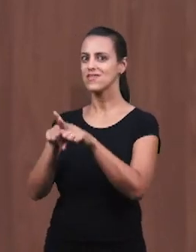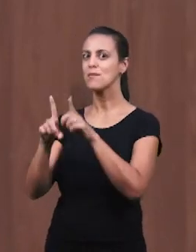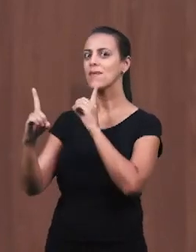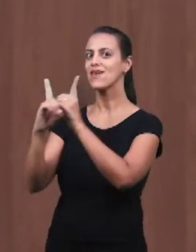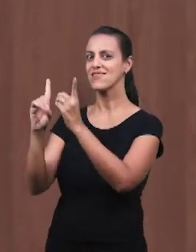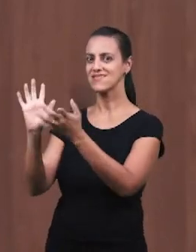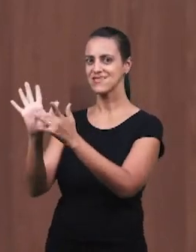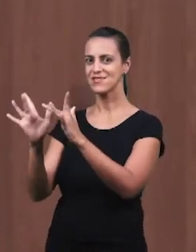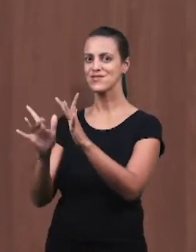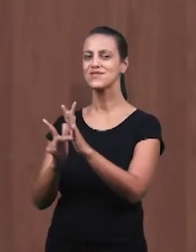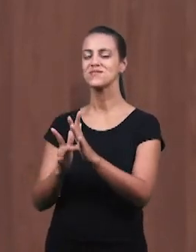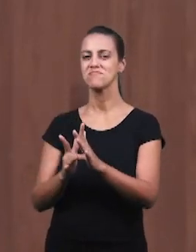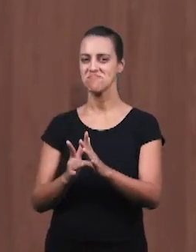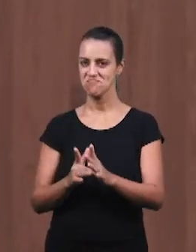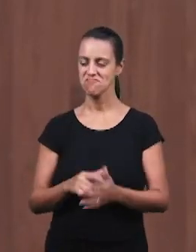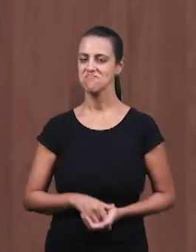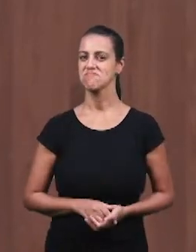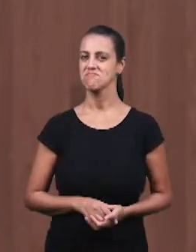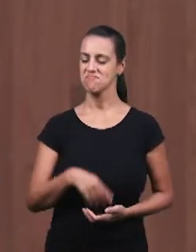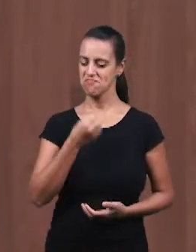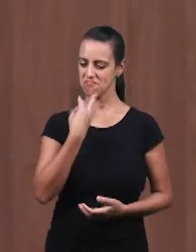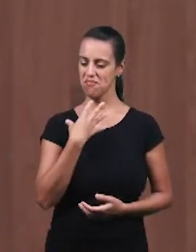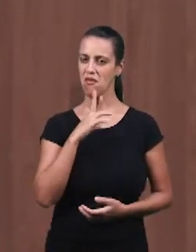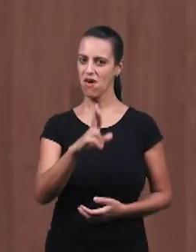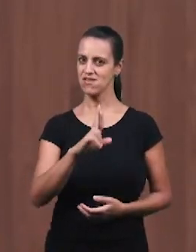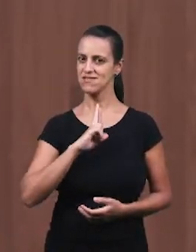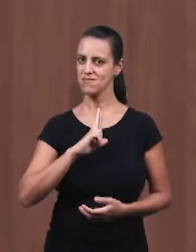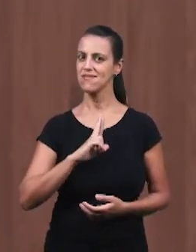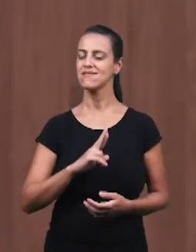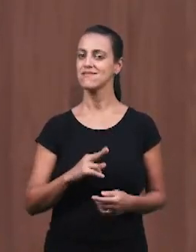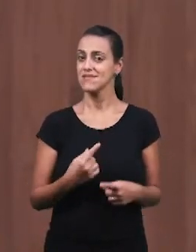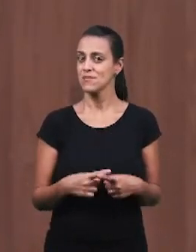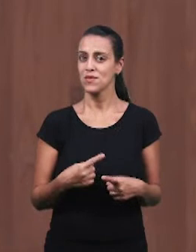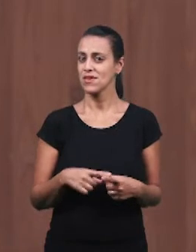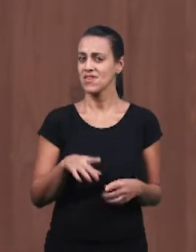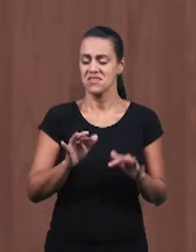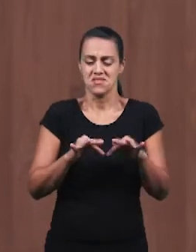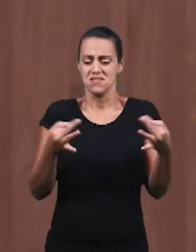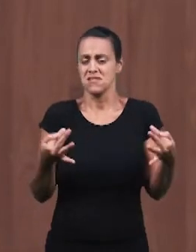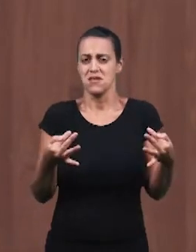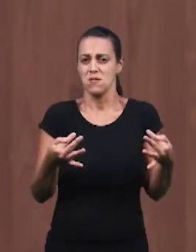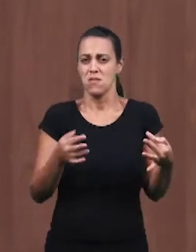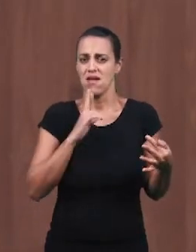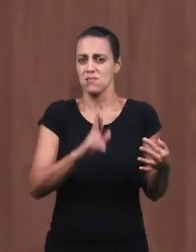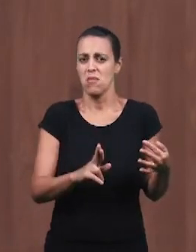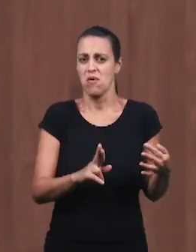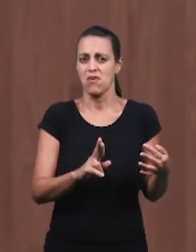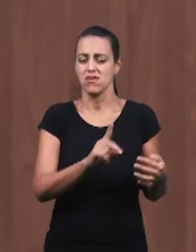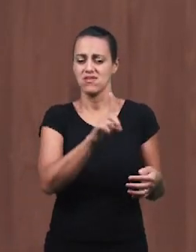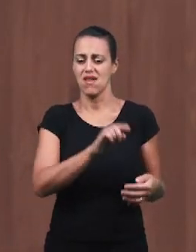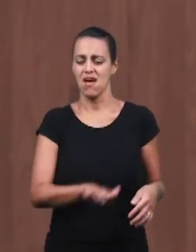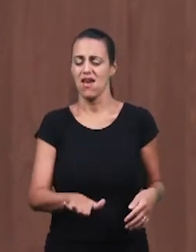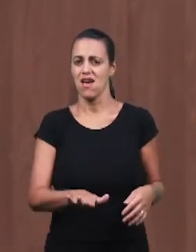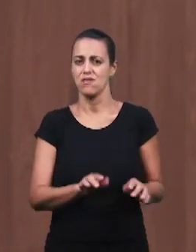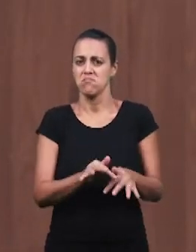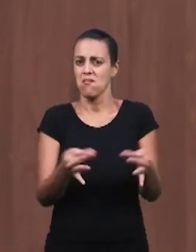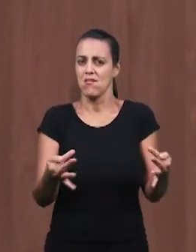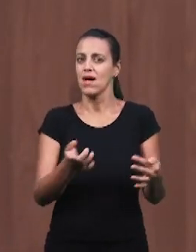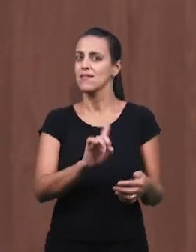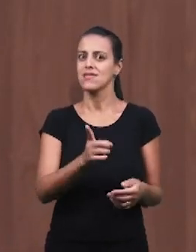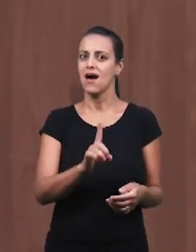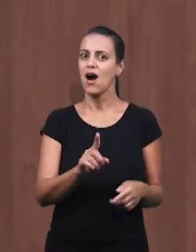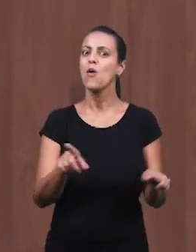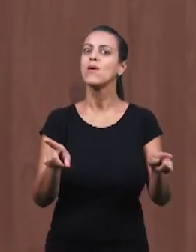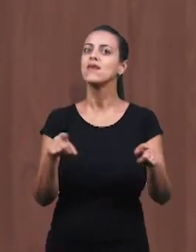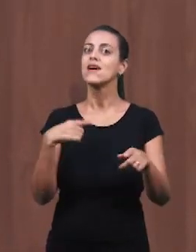Senhor Jesus. Essa resposta foi muito completa, porque ele não simplesmente respondeu, simplesmente dizendo, era Zaqueu. Ele colocou esse aspecto